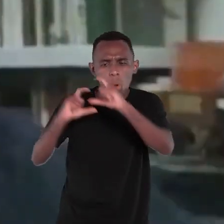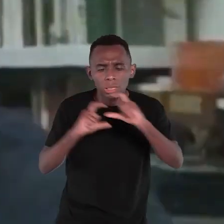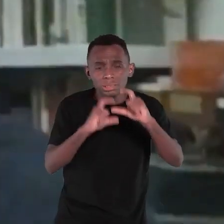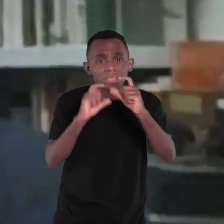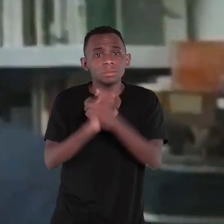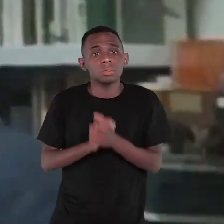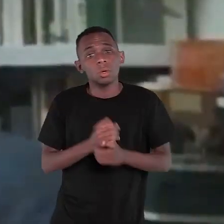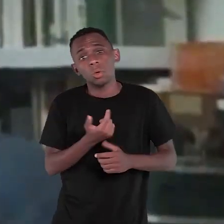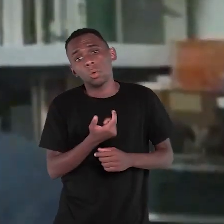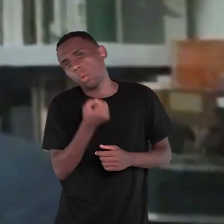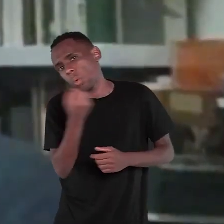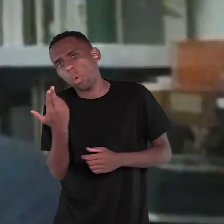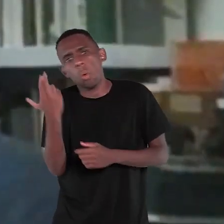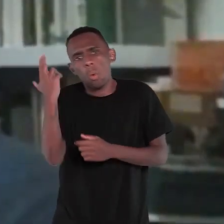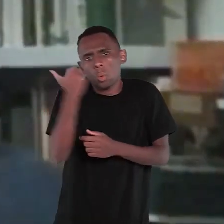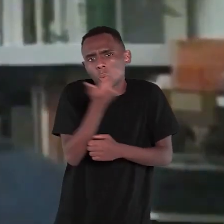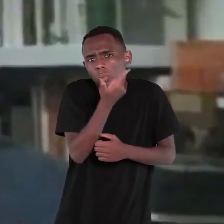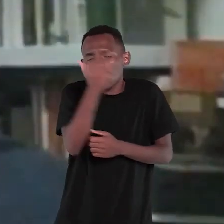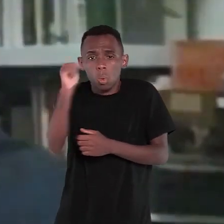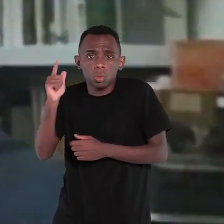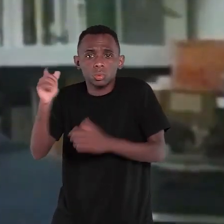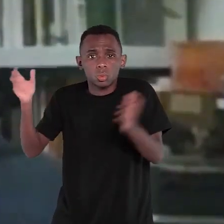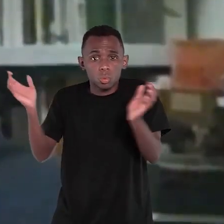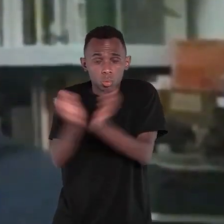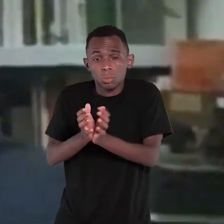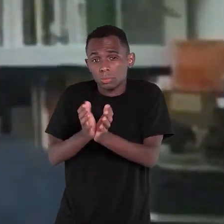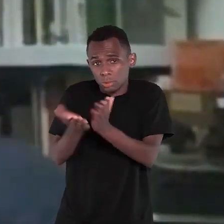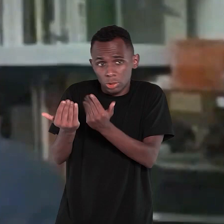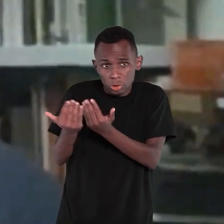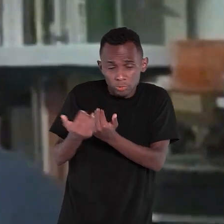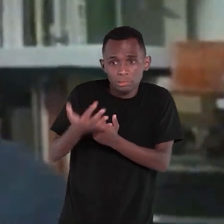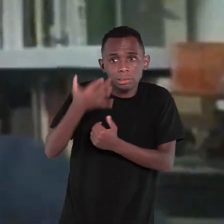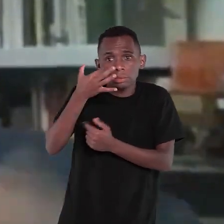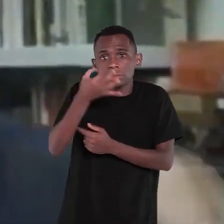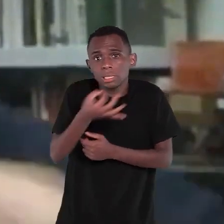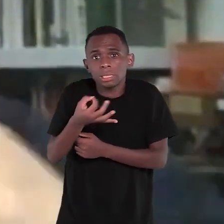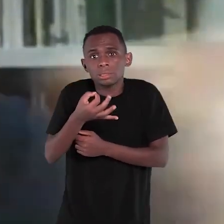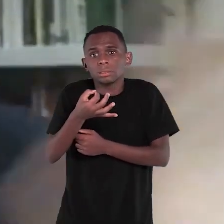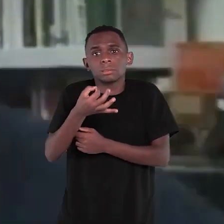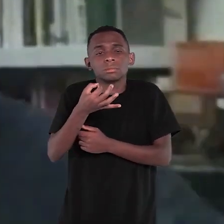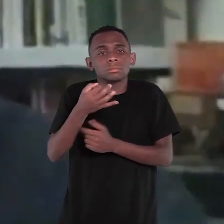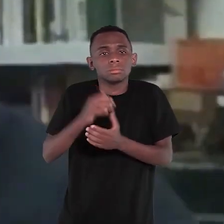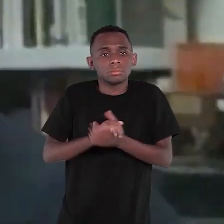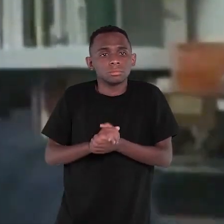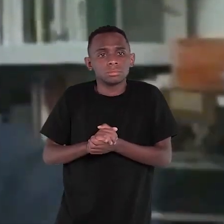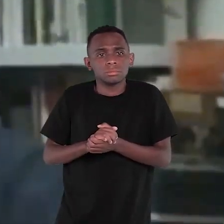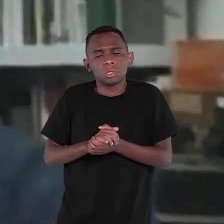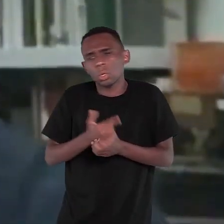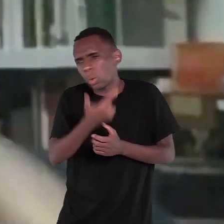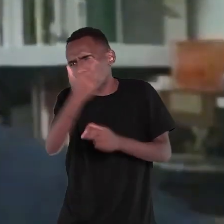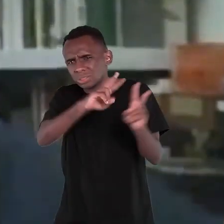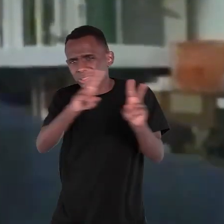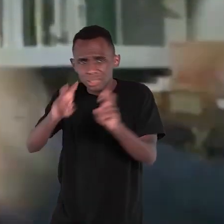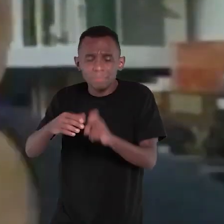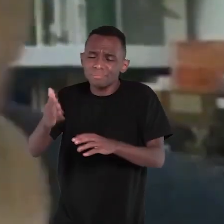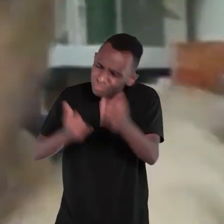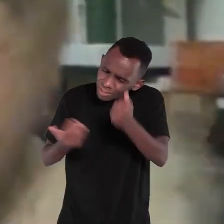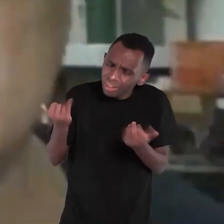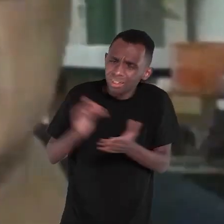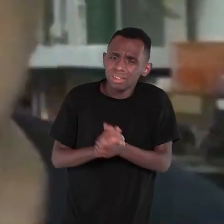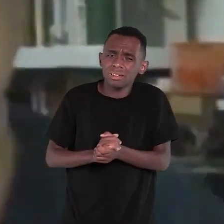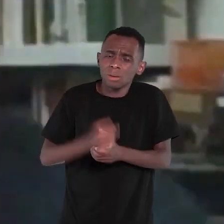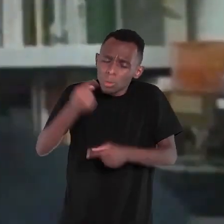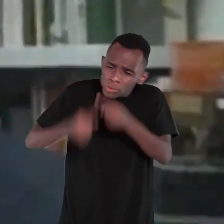pelo... ou então você tem outro grupo de jovens que é interessado nas telinhas, né? Ok, então vem